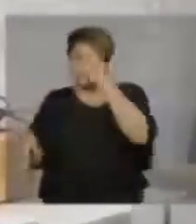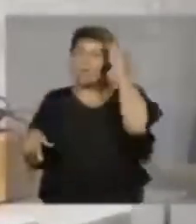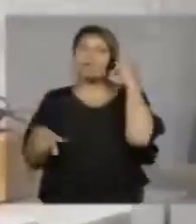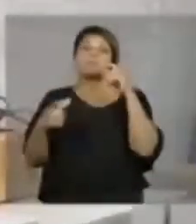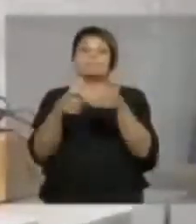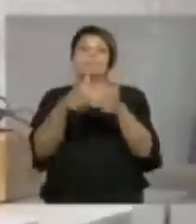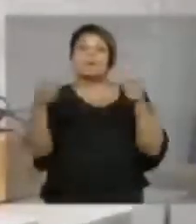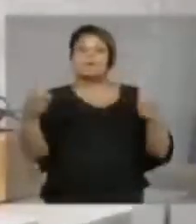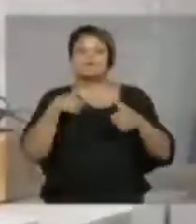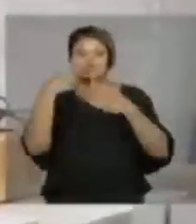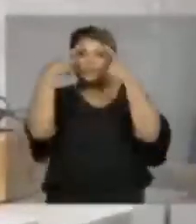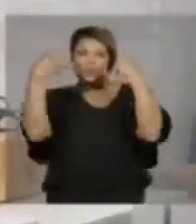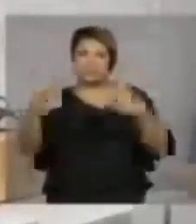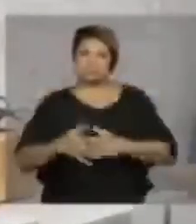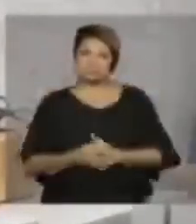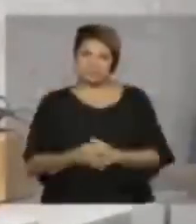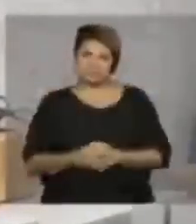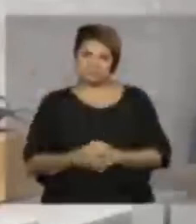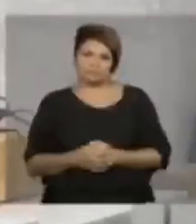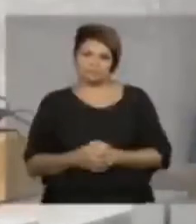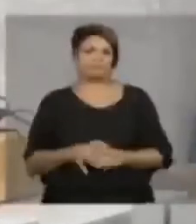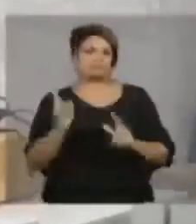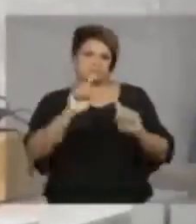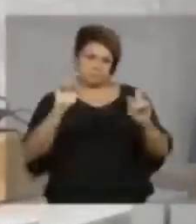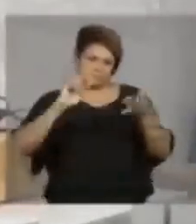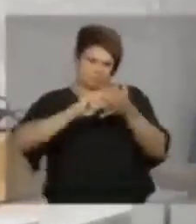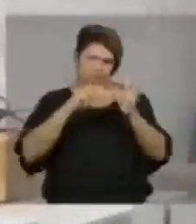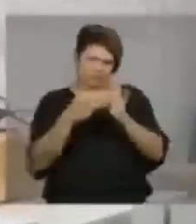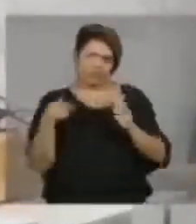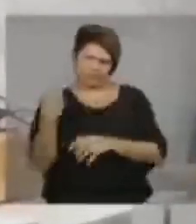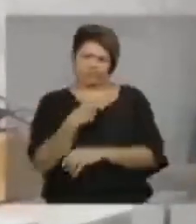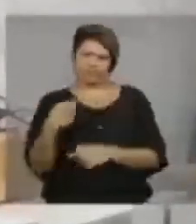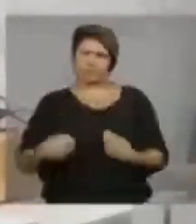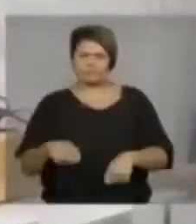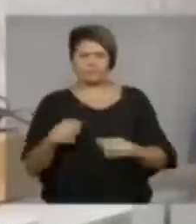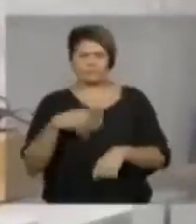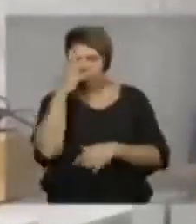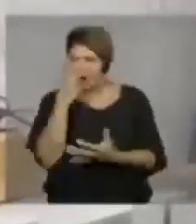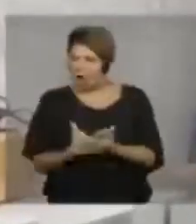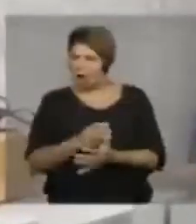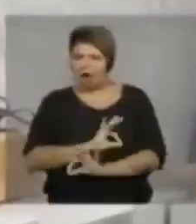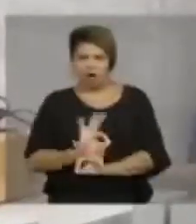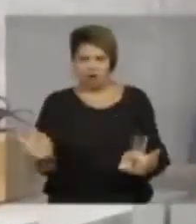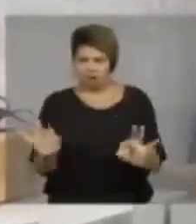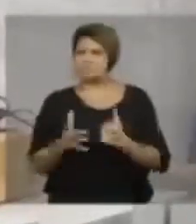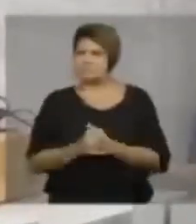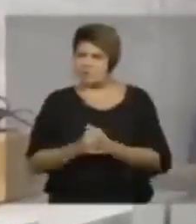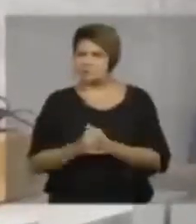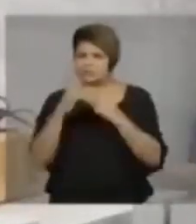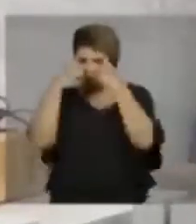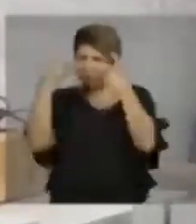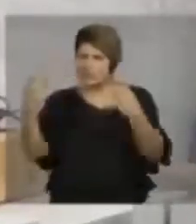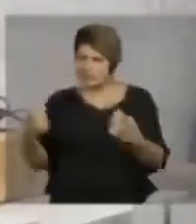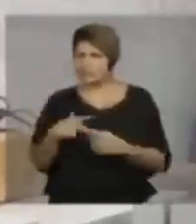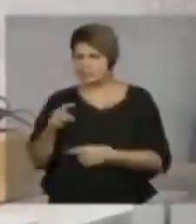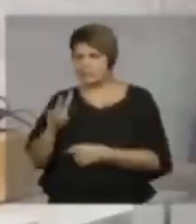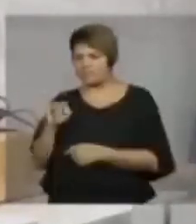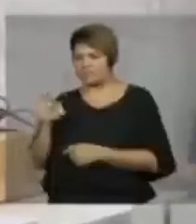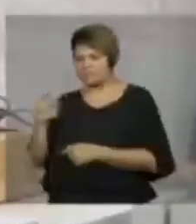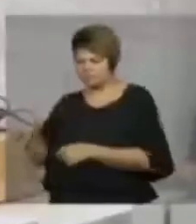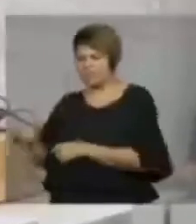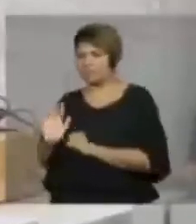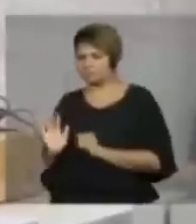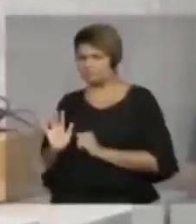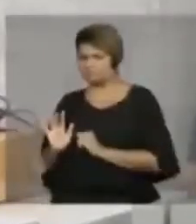crianças vítimas de violência. O que não significa que a gente não deva ficar horrorizado com o número de crianças vítimas de violência. Mas imagina que isso que a